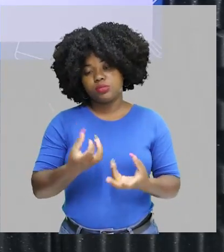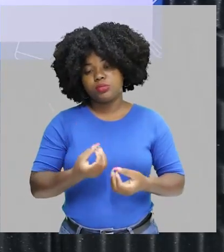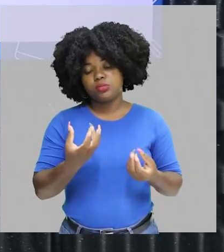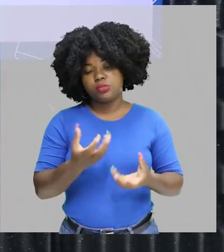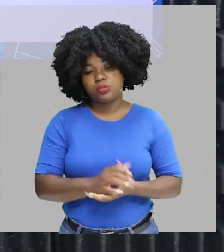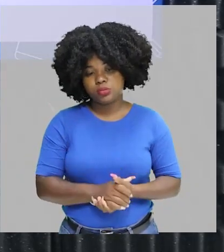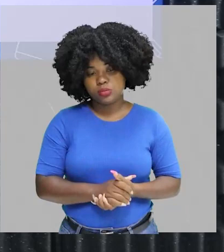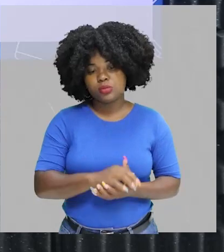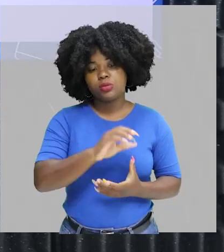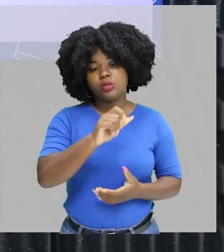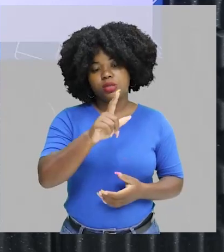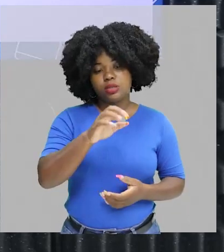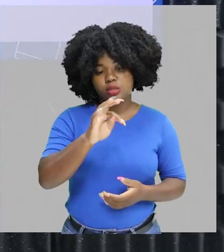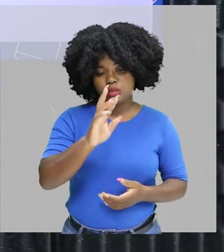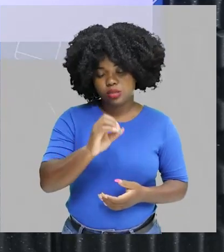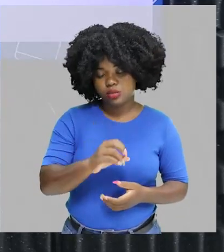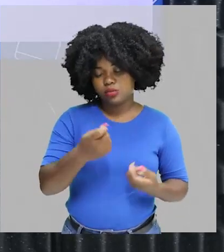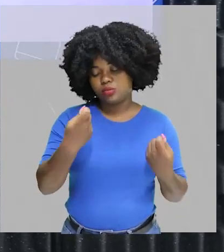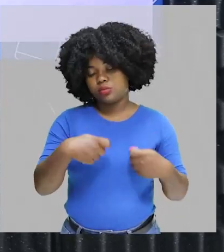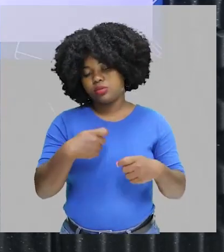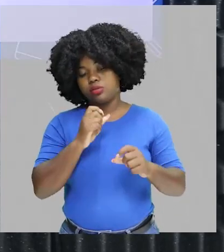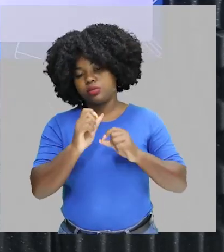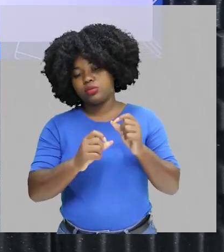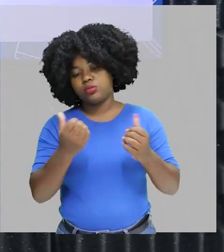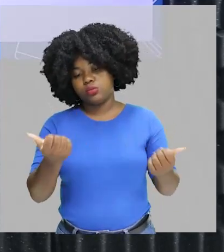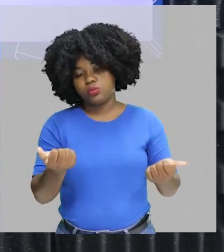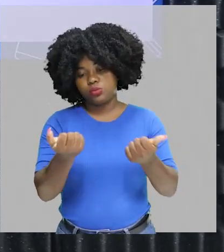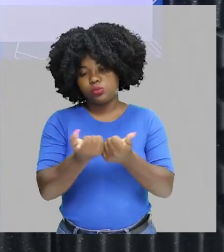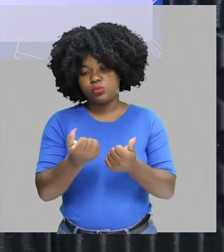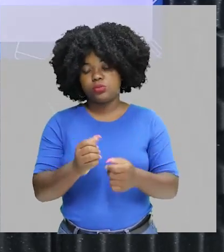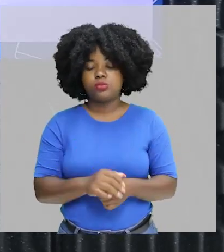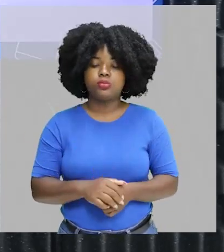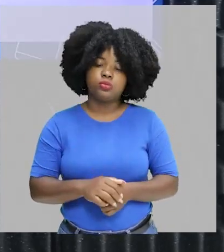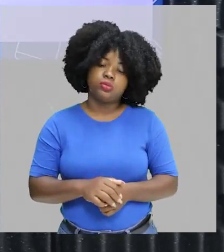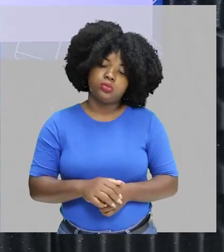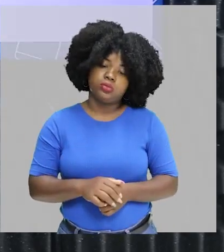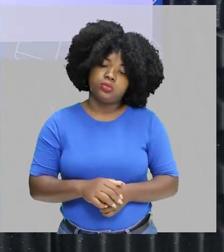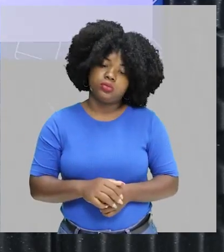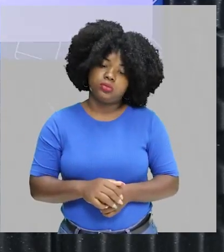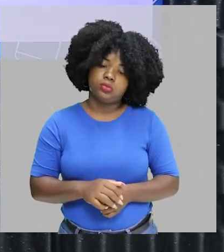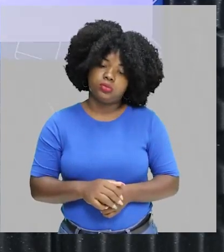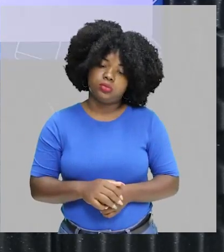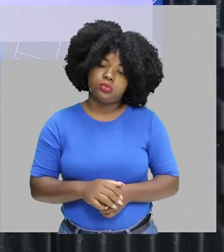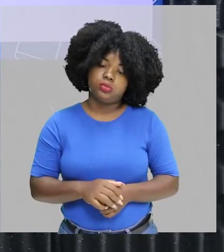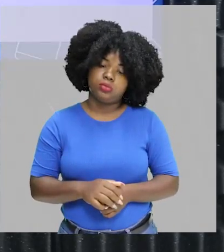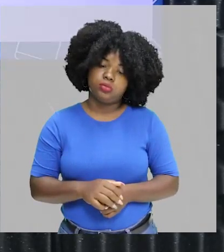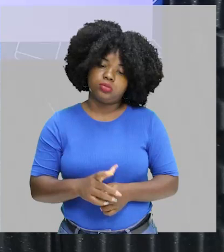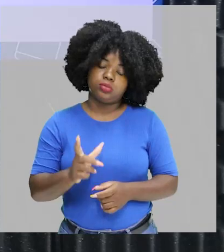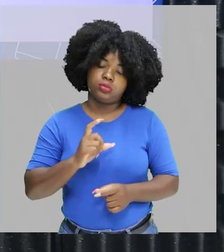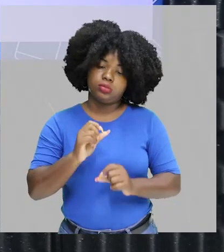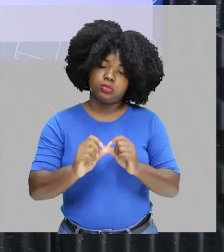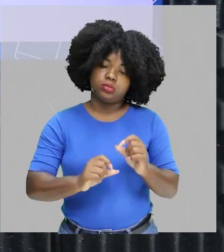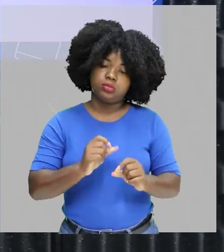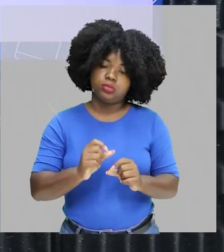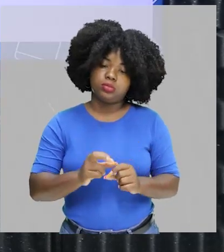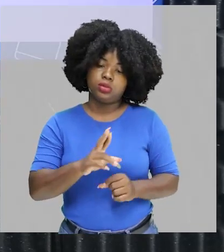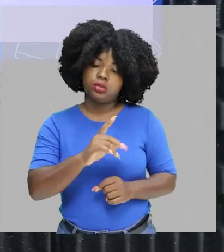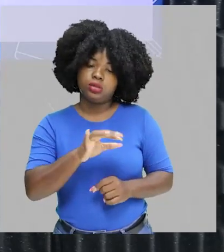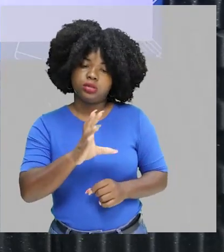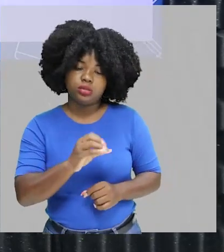sintetizar os aletos, nós podemos trabalhar com a substituição. Eu vou ter a utilização da